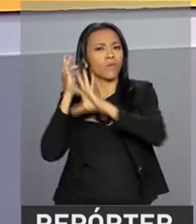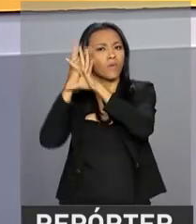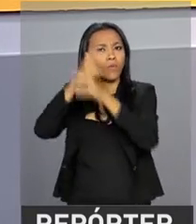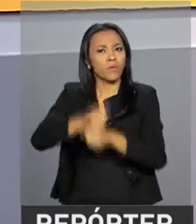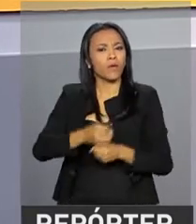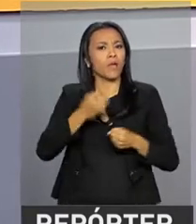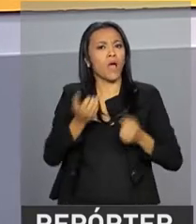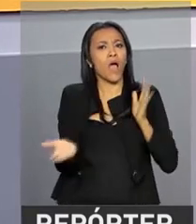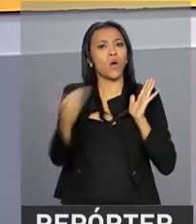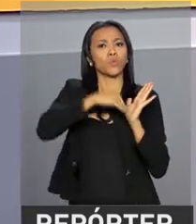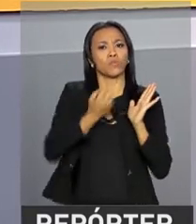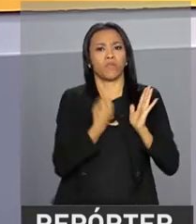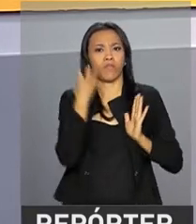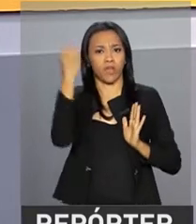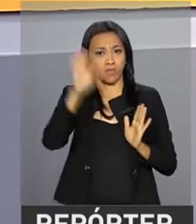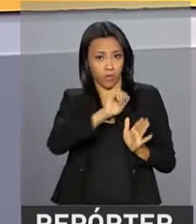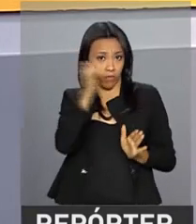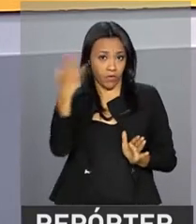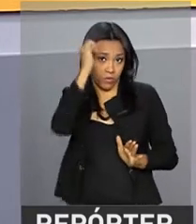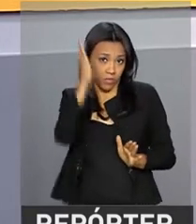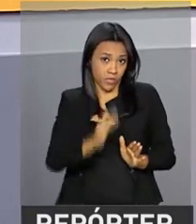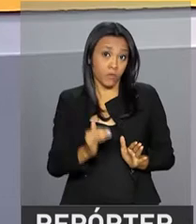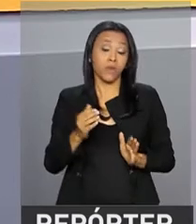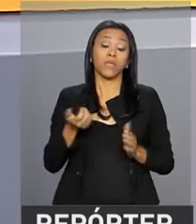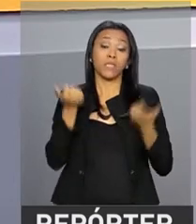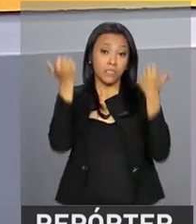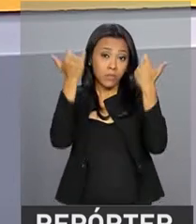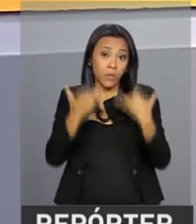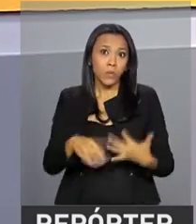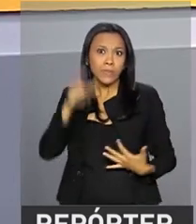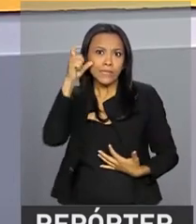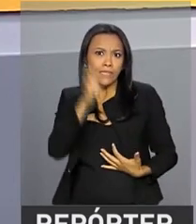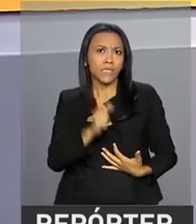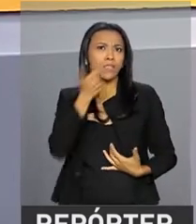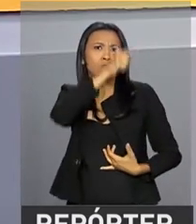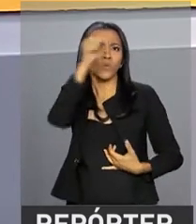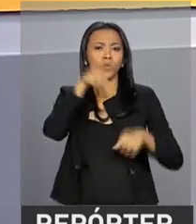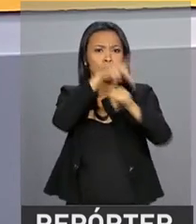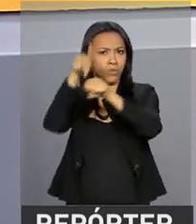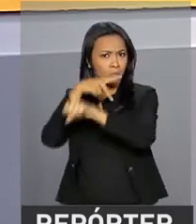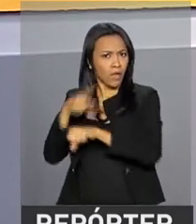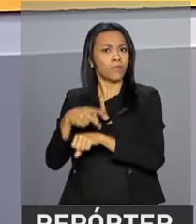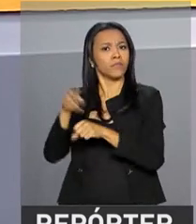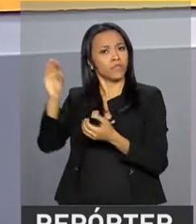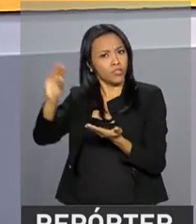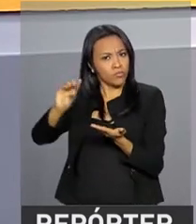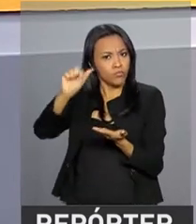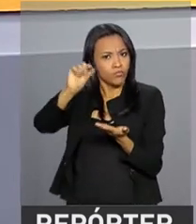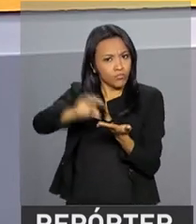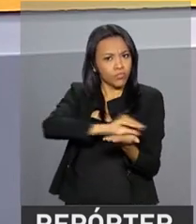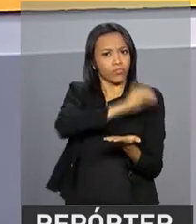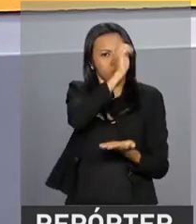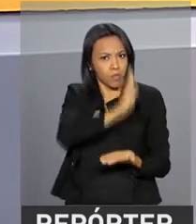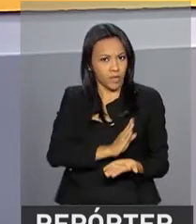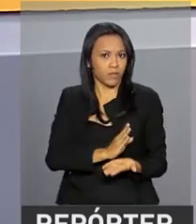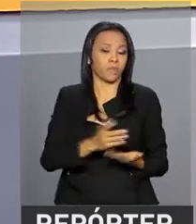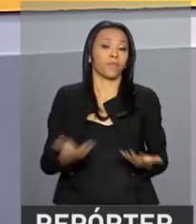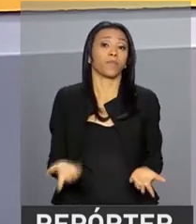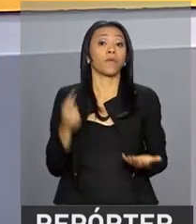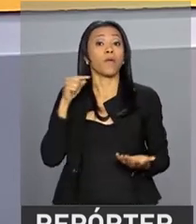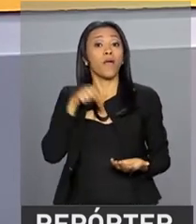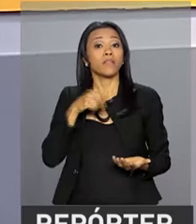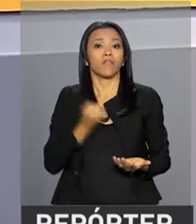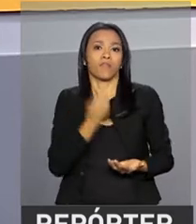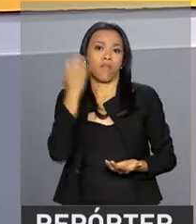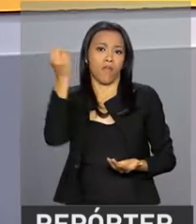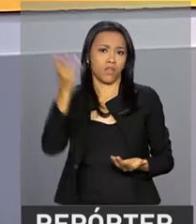ao exterior e destacou o interesse cada vez maior de outros países em investir no Brasil. A viagem, realizada